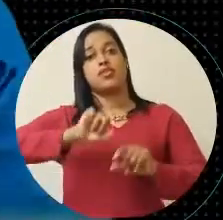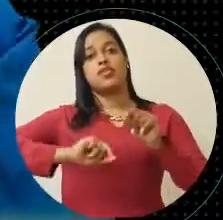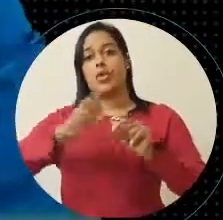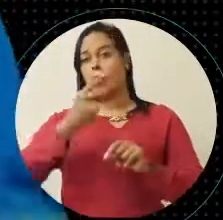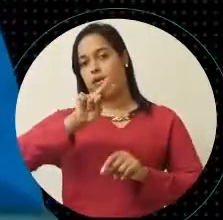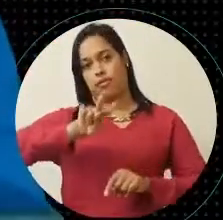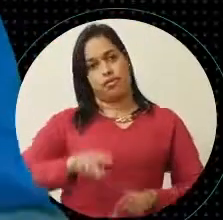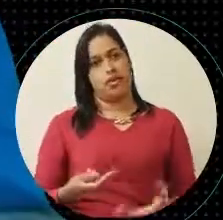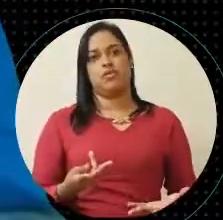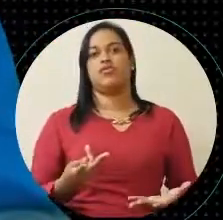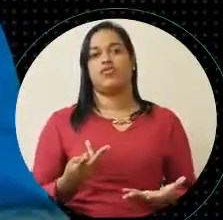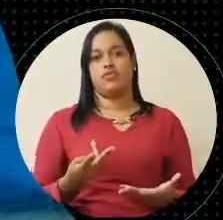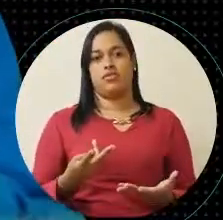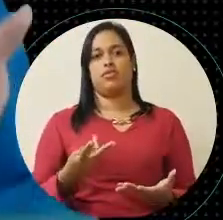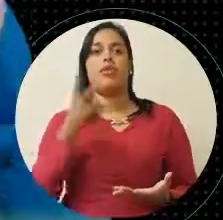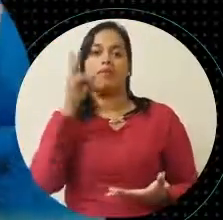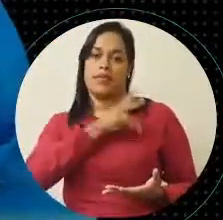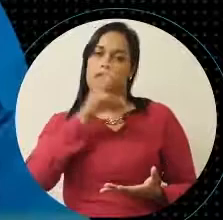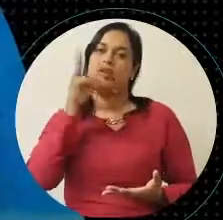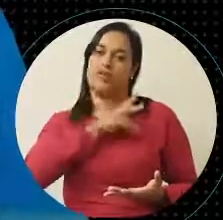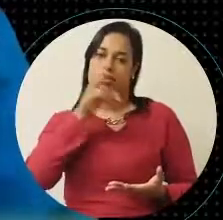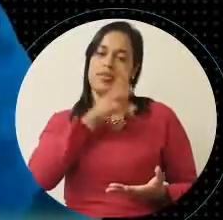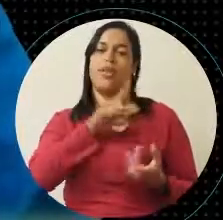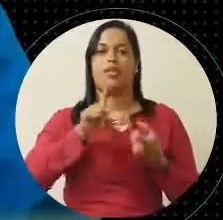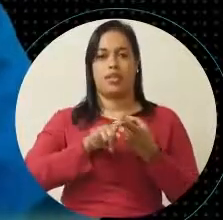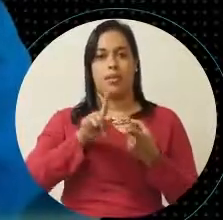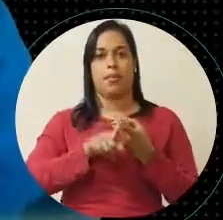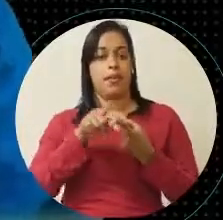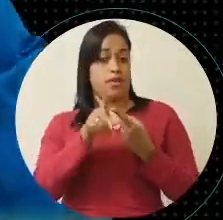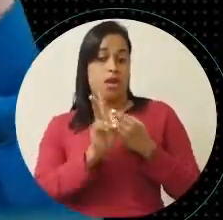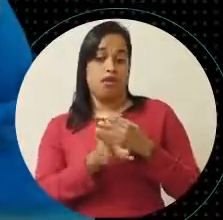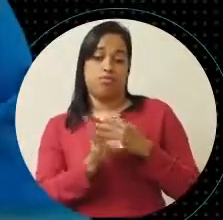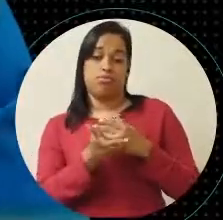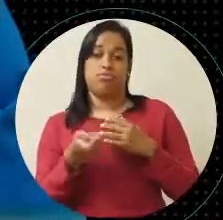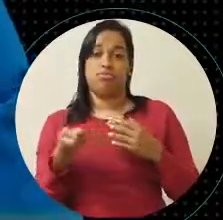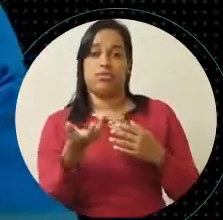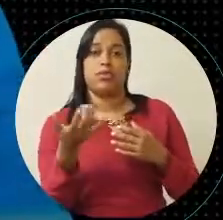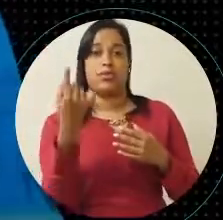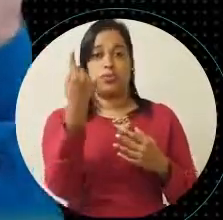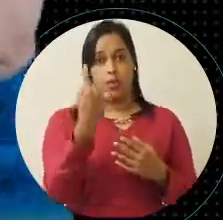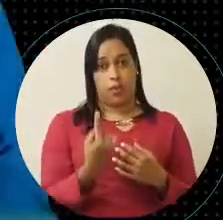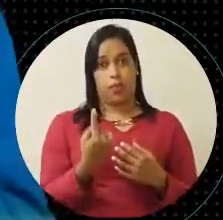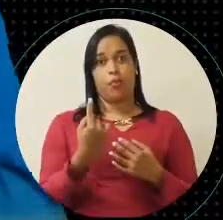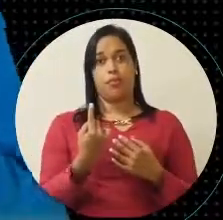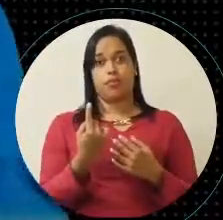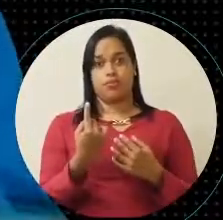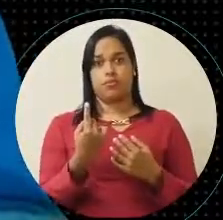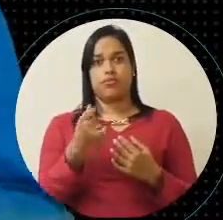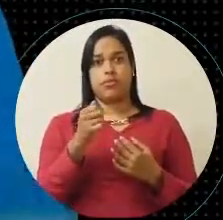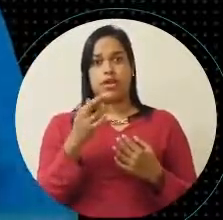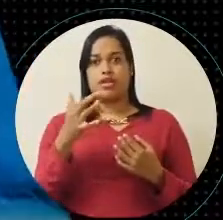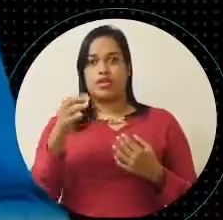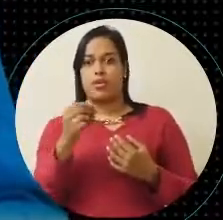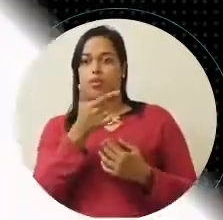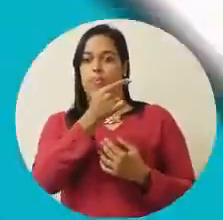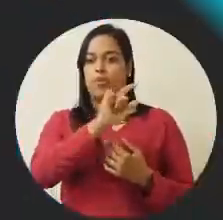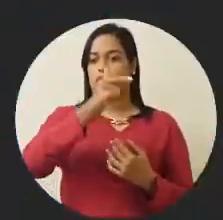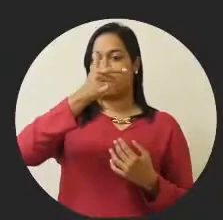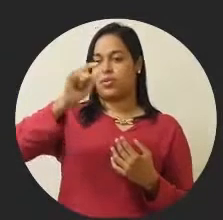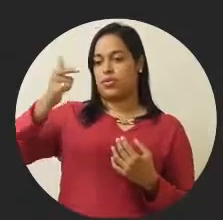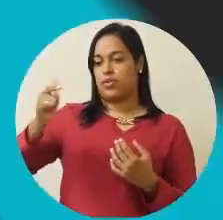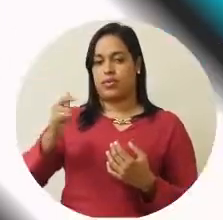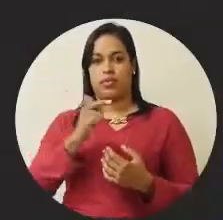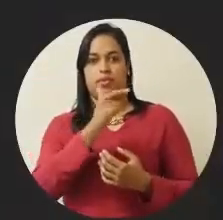uma vez, poupando velocidade, e aí você executa uma ação, depois outra, depois outra,